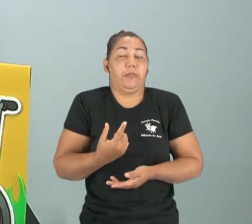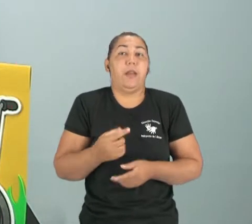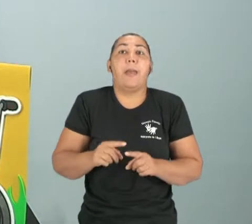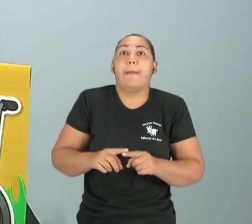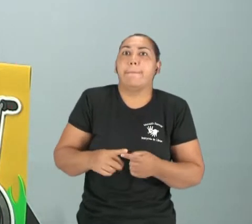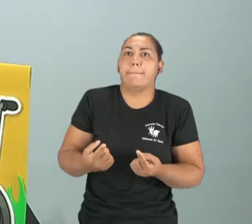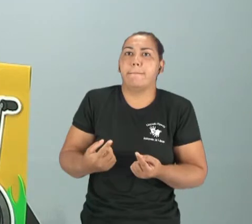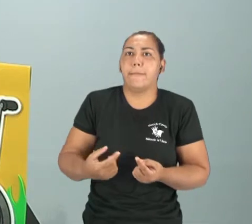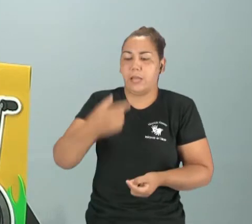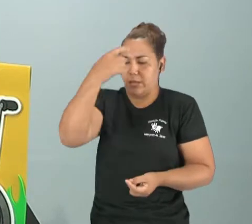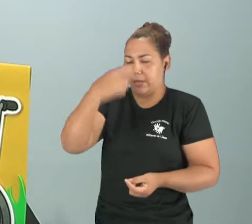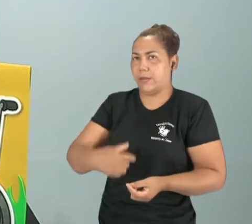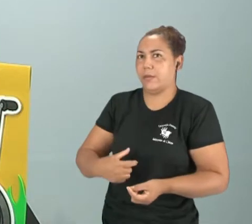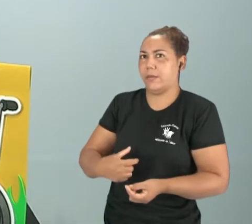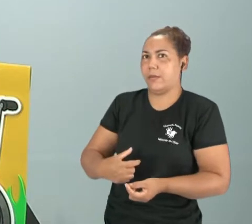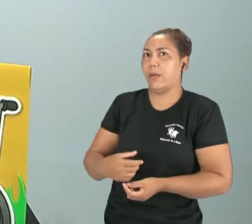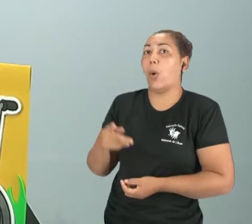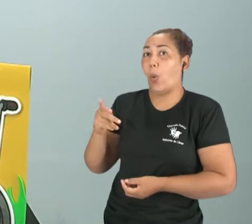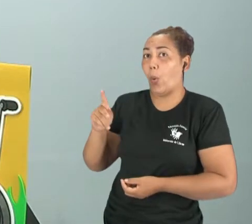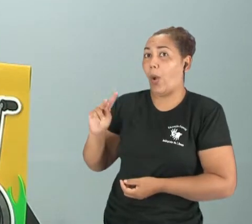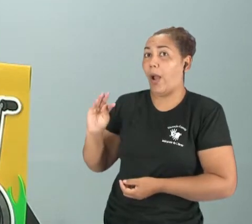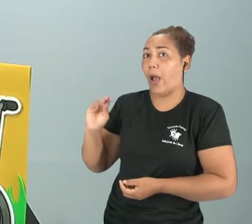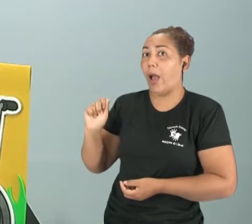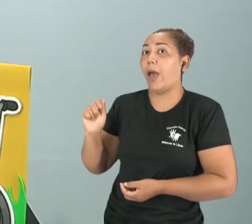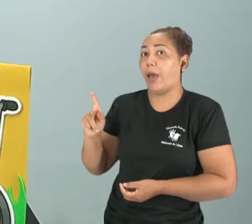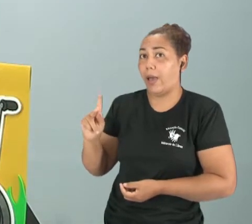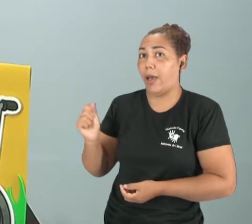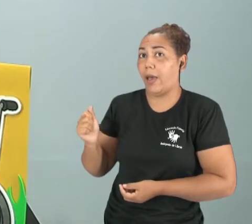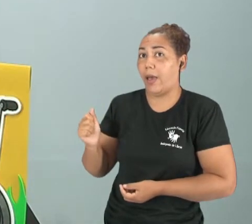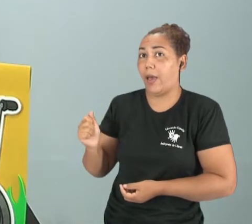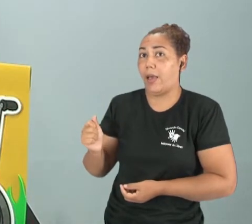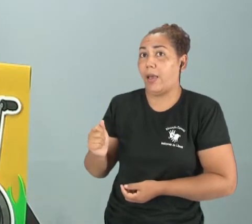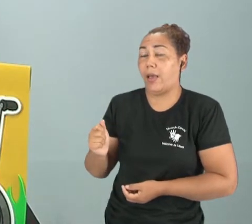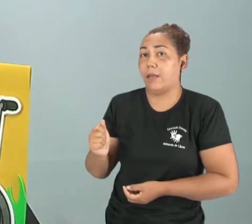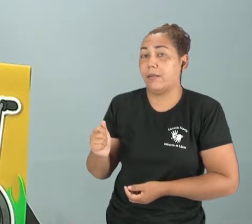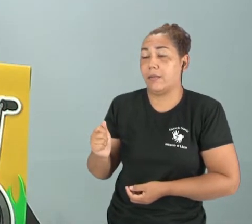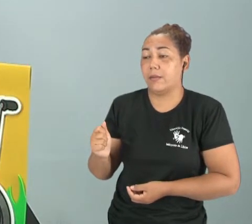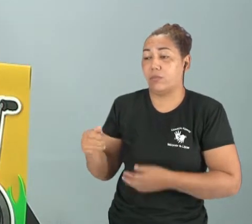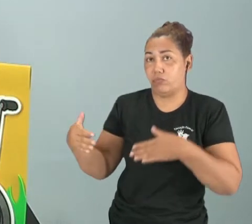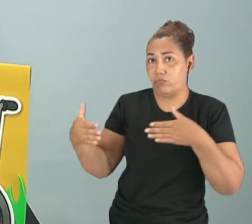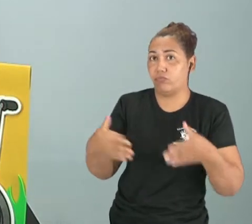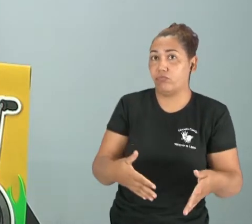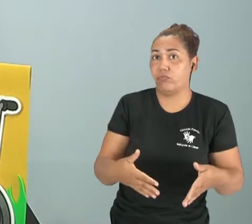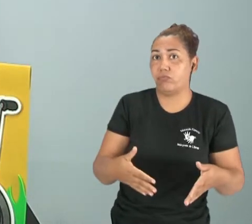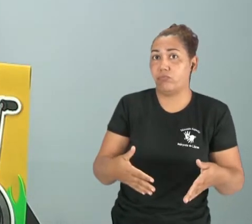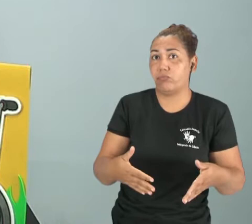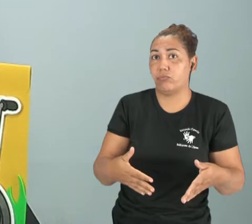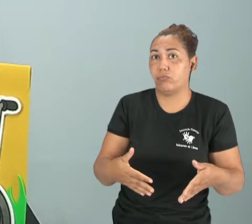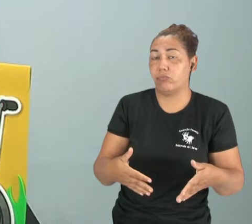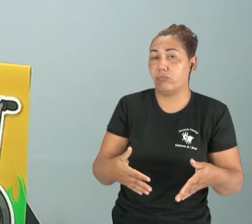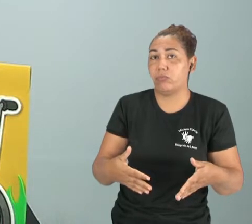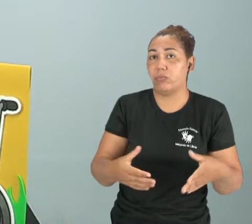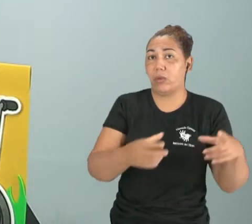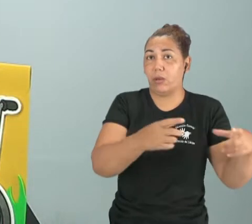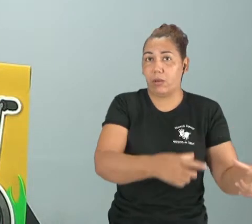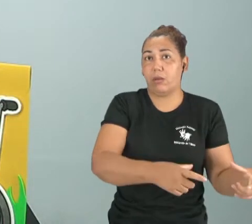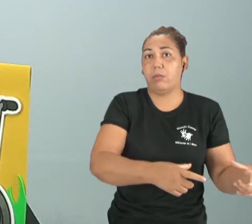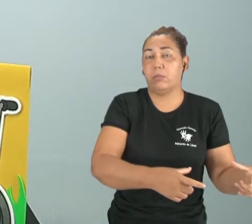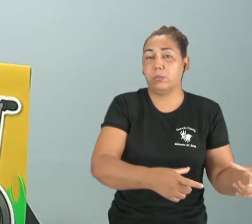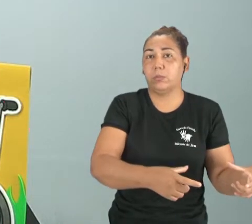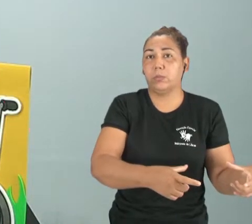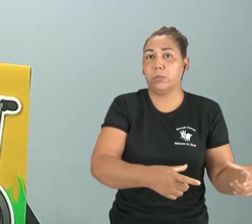eles. E nisso, o Kaká chegou lá no bairro do outro bairro vizinho